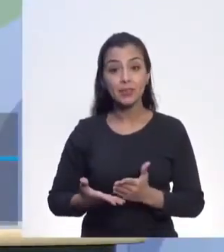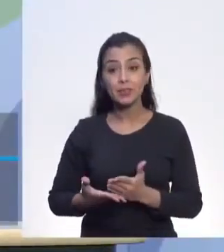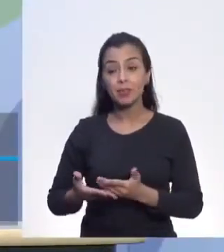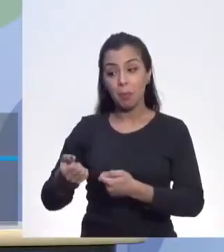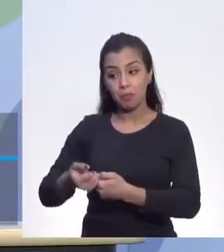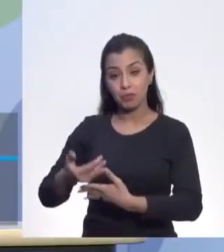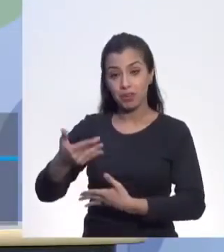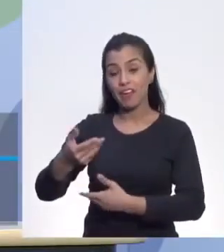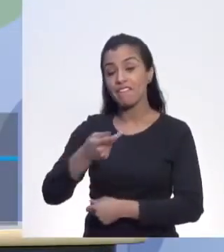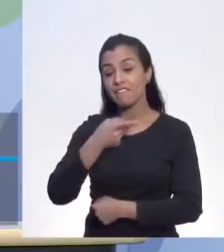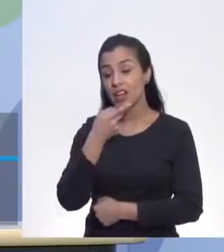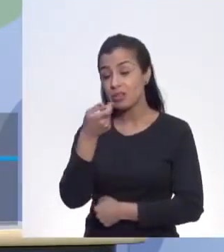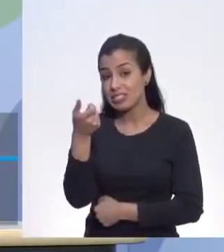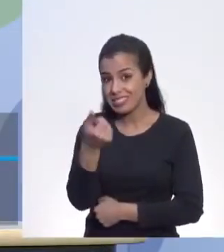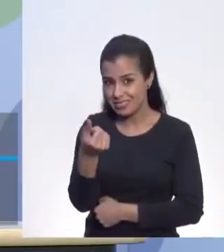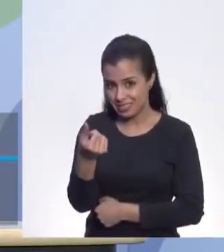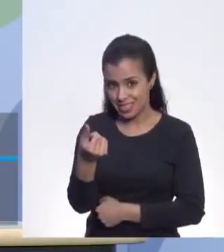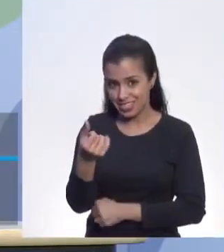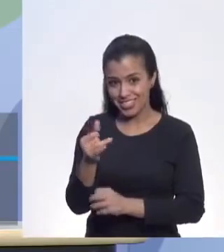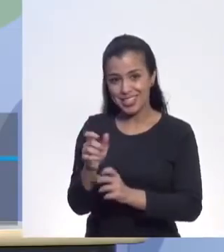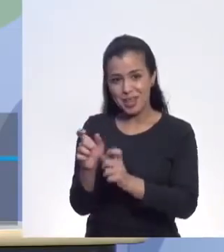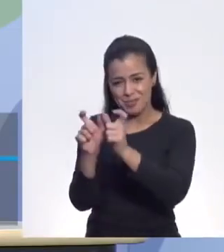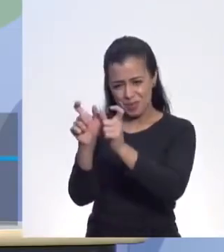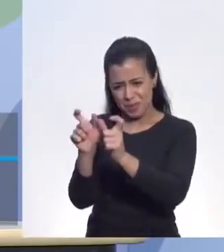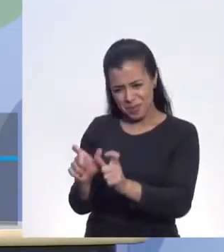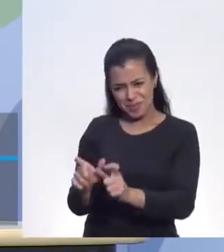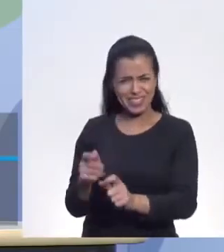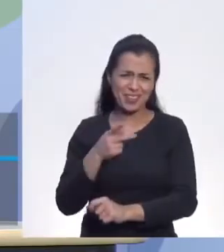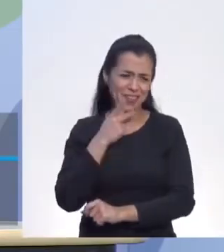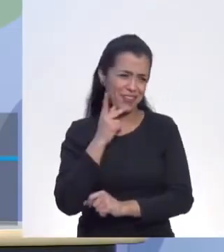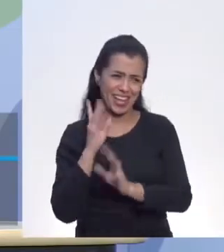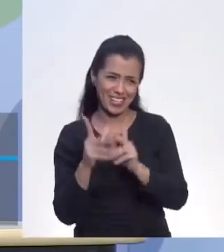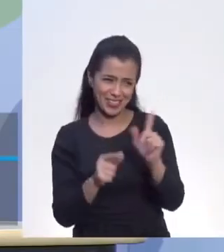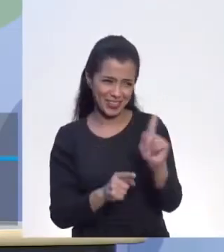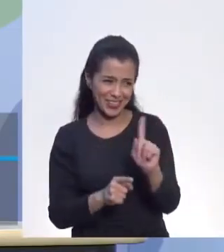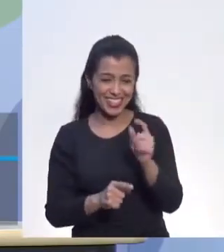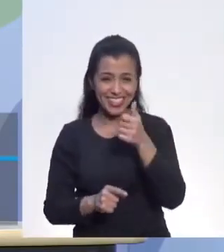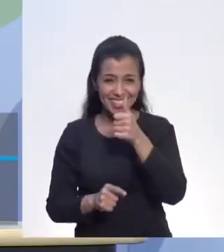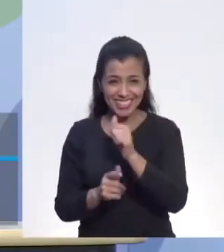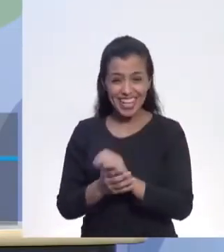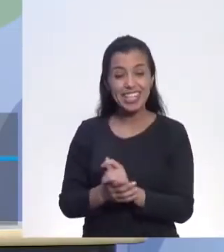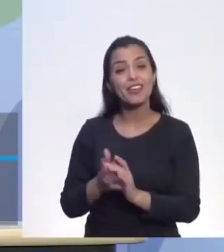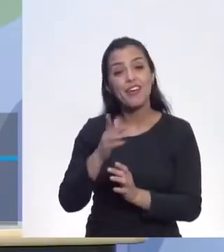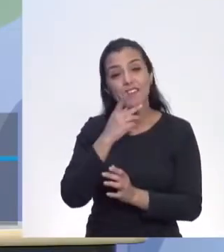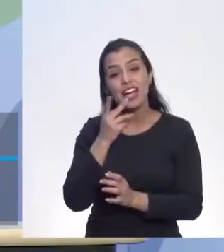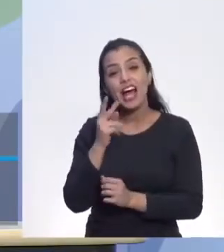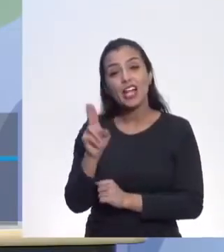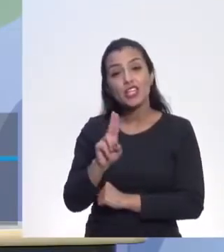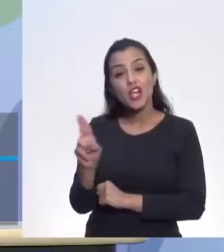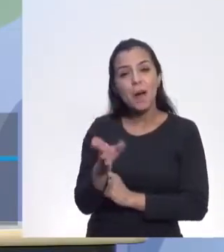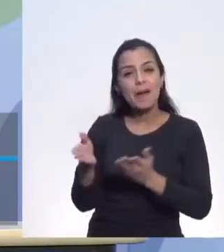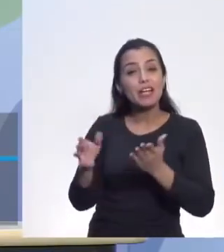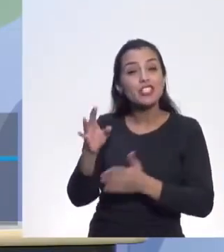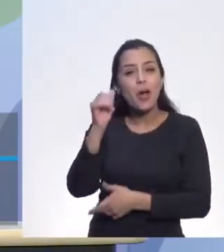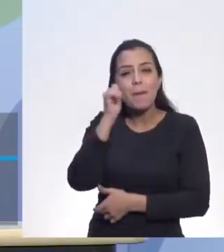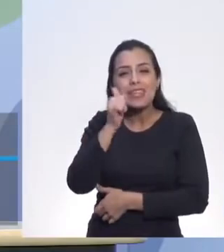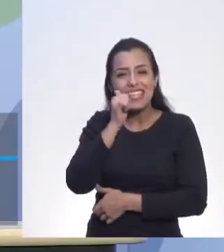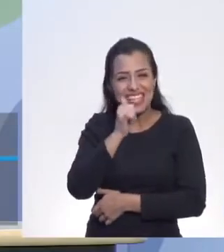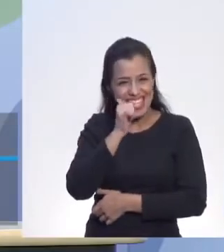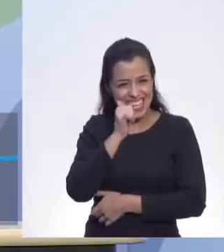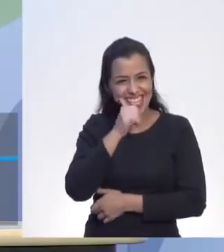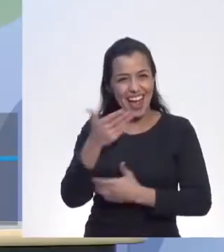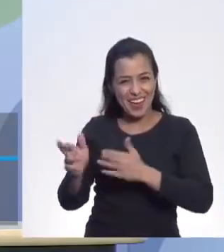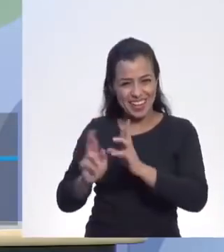deu 6 e eles colocaram todos os anagramas, mas eu não vou falar eles não, tá bom? E como prometido, eu vou falar só nome de menina. Eu peguei só nome de meninas